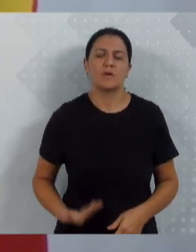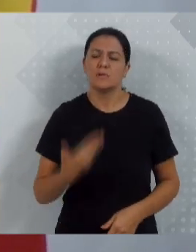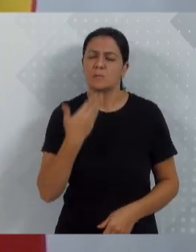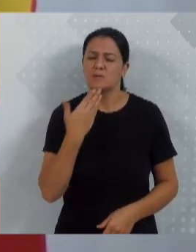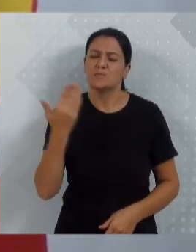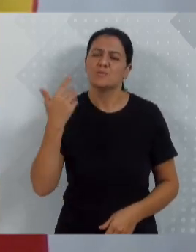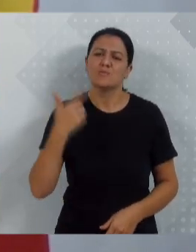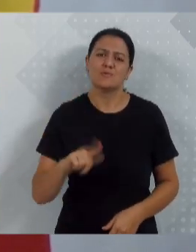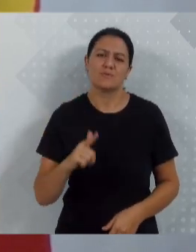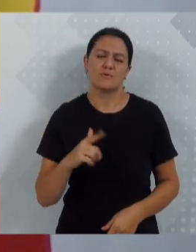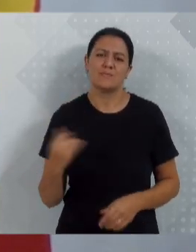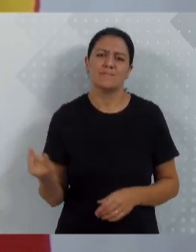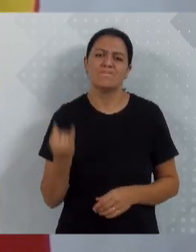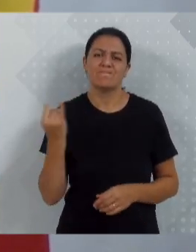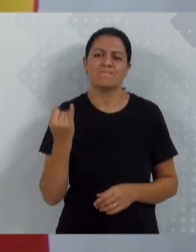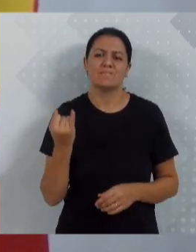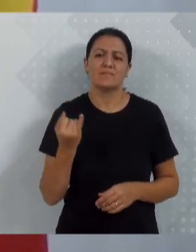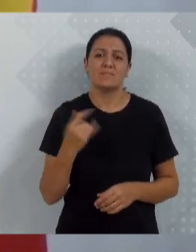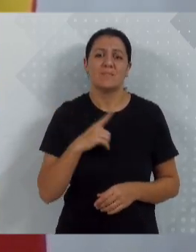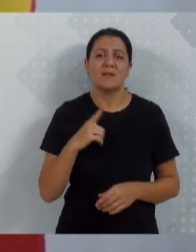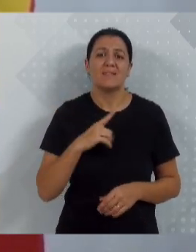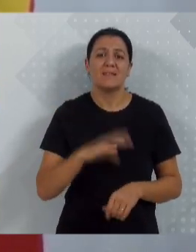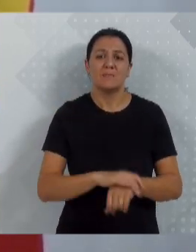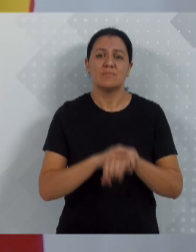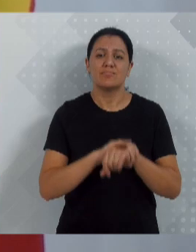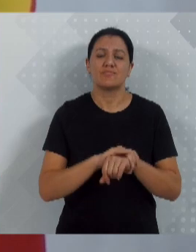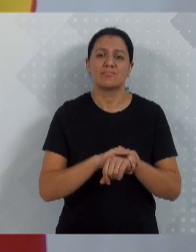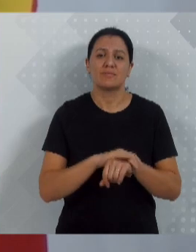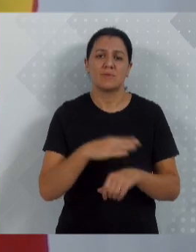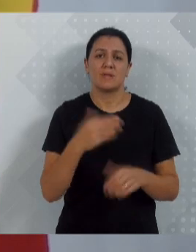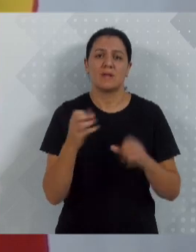muito importante para que a gente garanta o acesso à educação, e